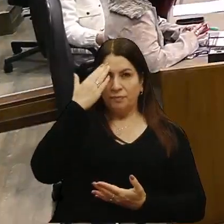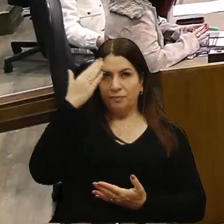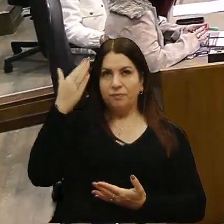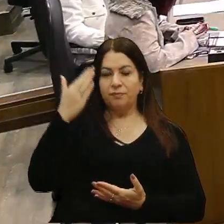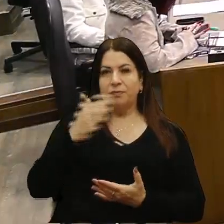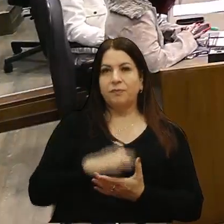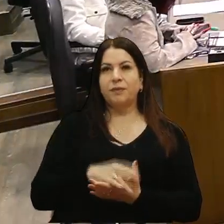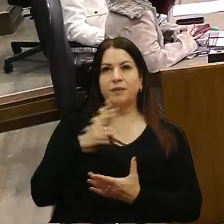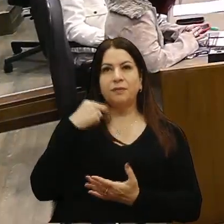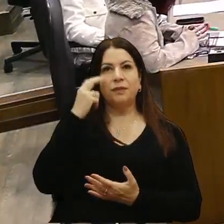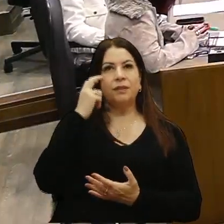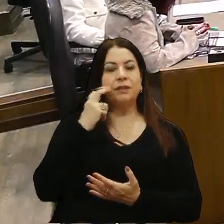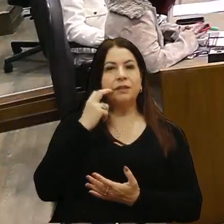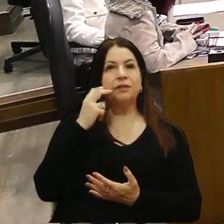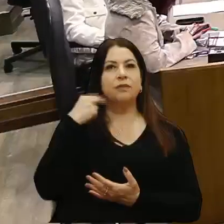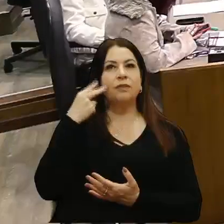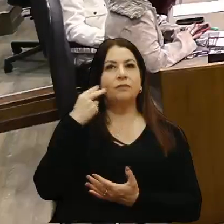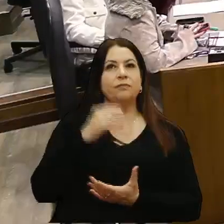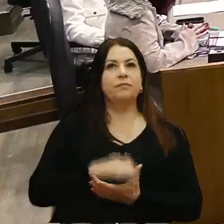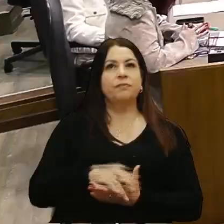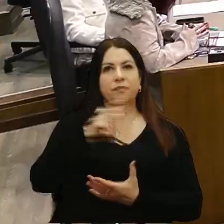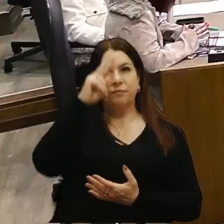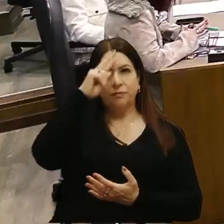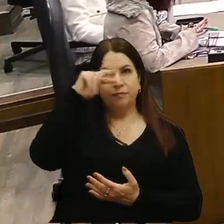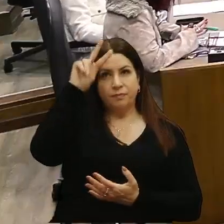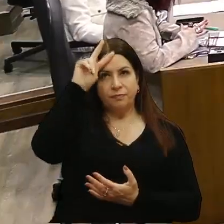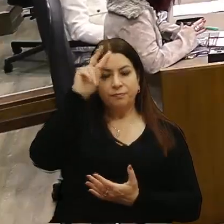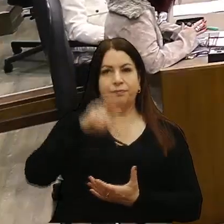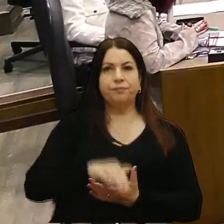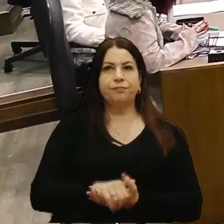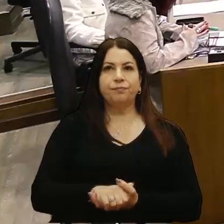Obrigado, vereador Daniel Santos. Com a palavra, vereador Edson da Rosa.